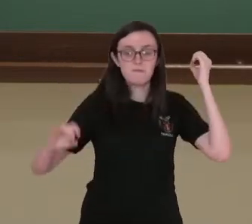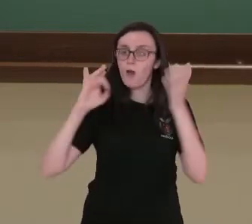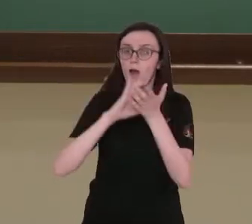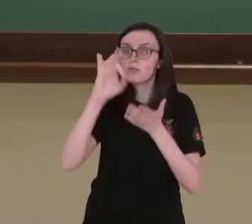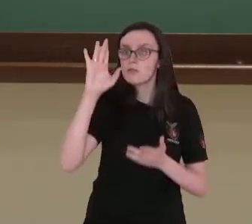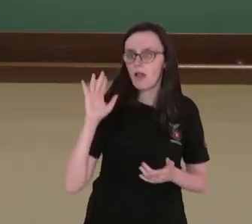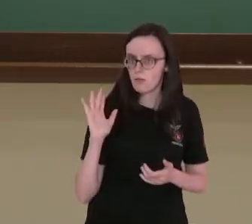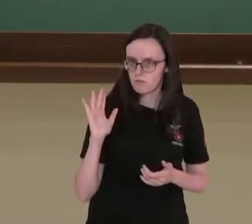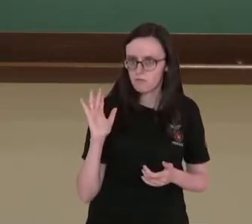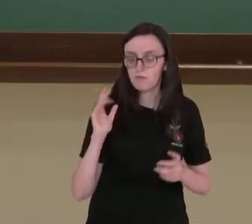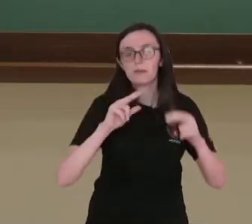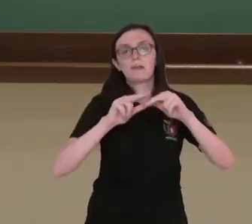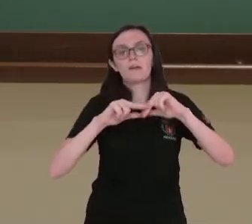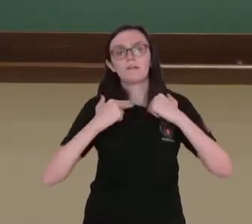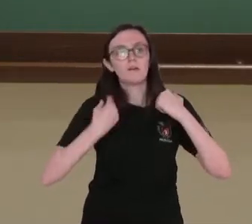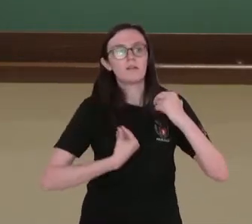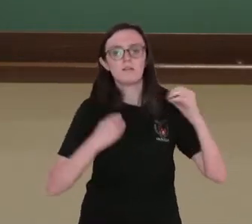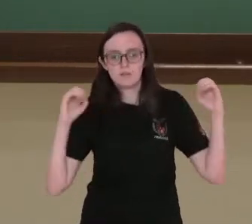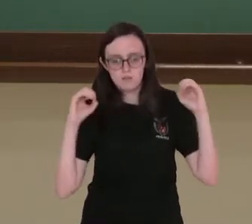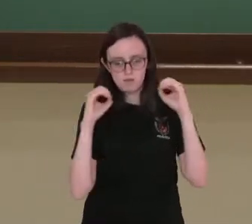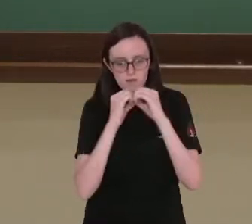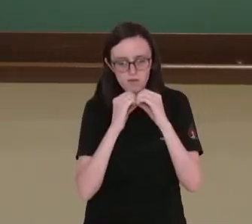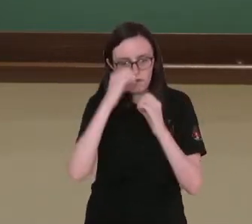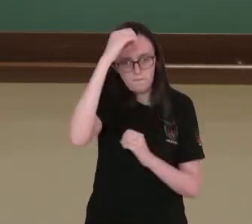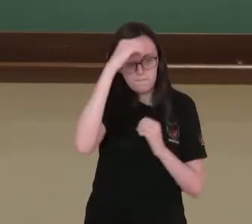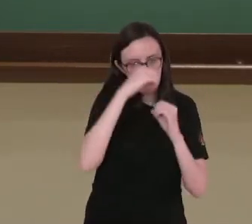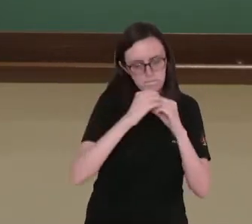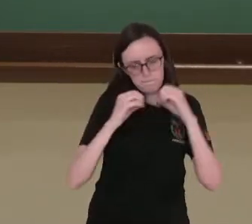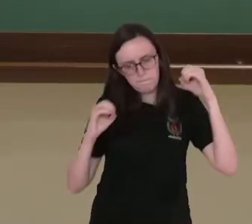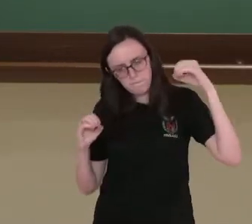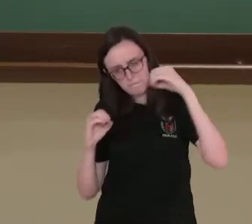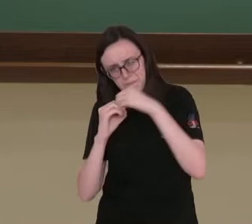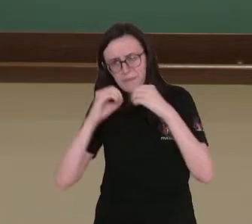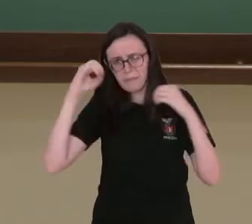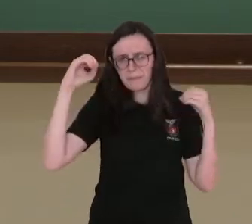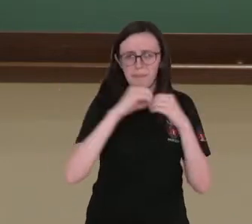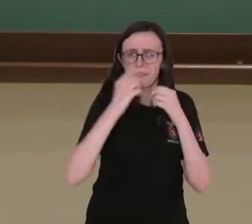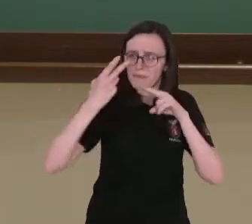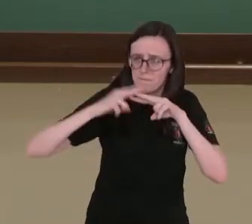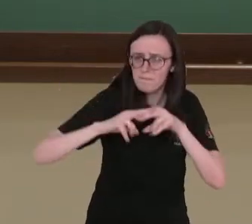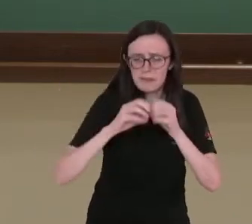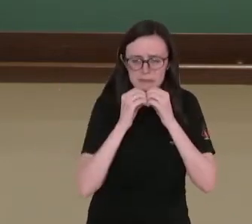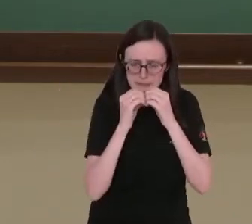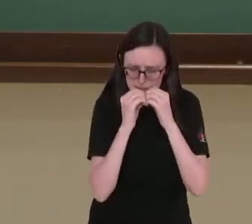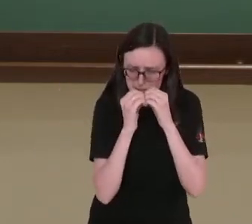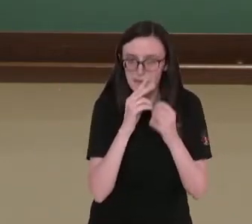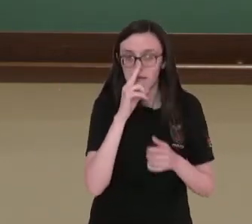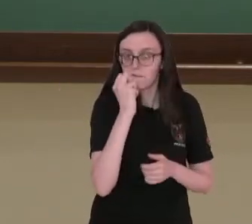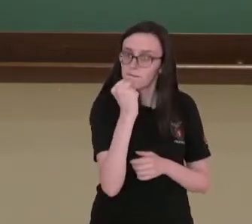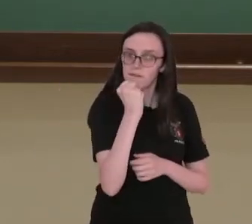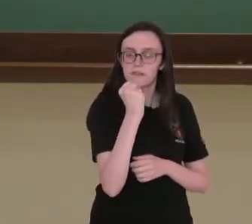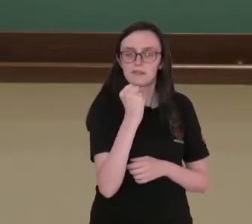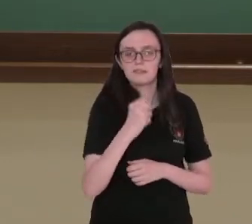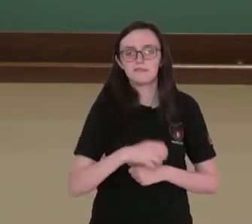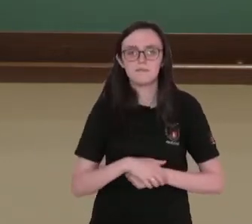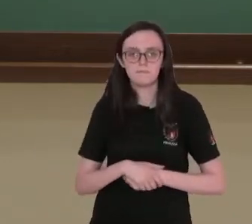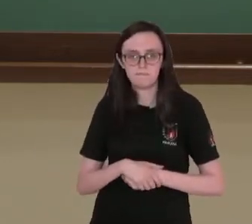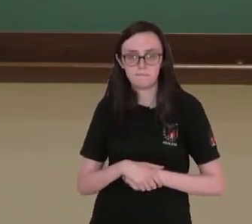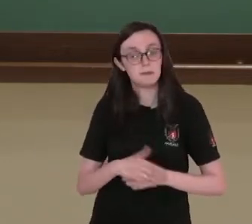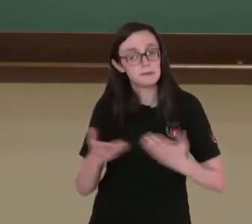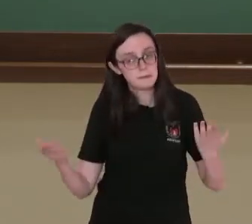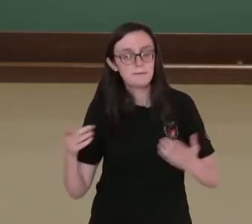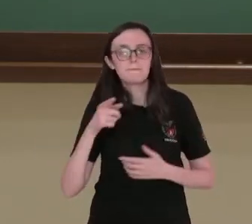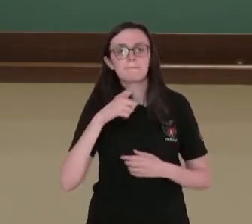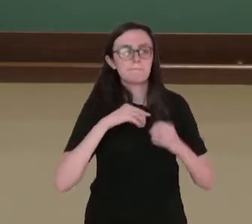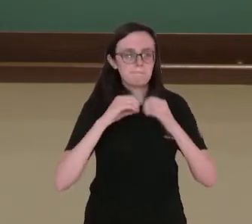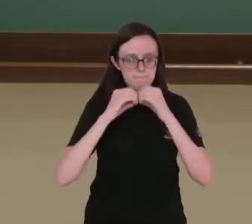Então, pessoal, eles estão presos pelos nêutrons, né? Você tem uma força ali, uma força chamada força forte. Então, eles estão